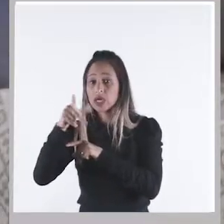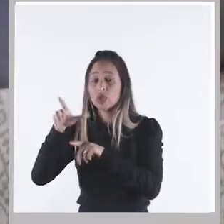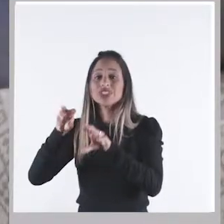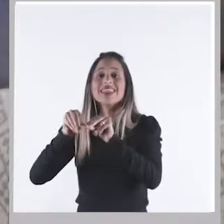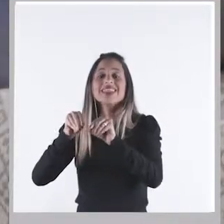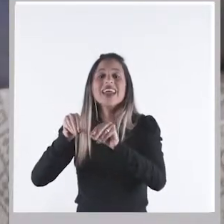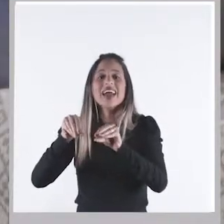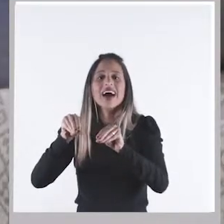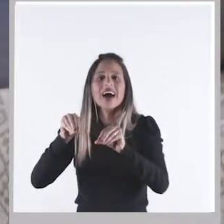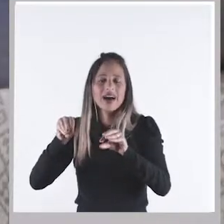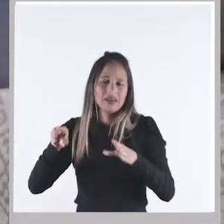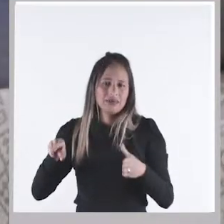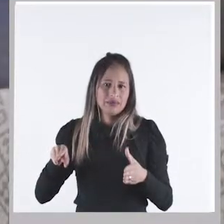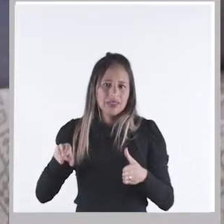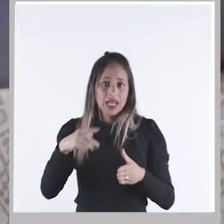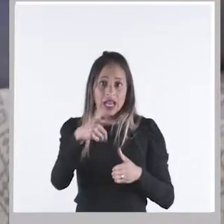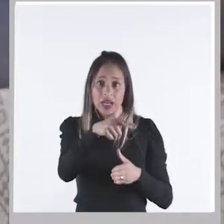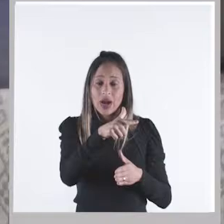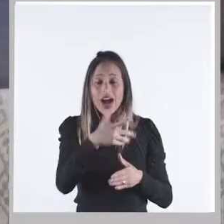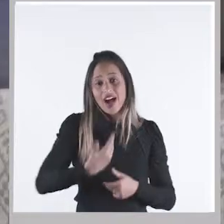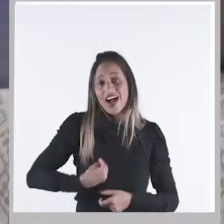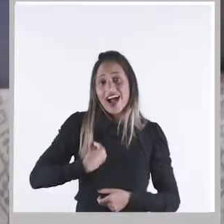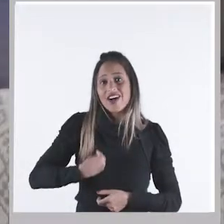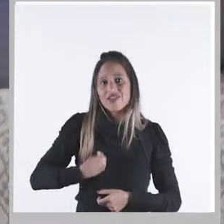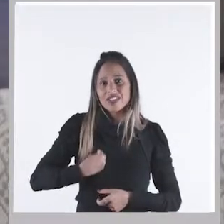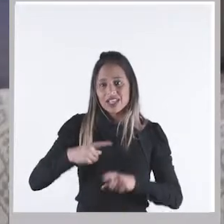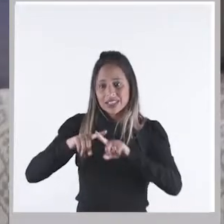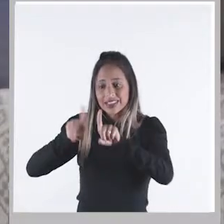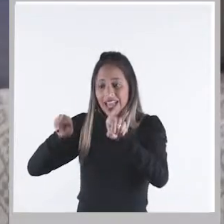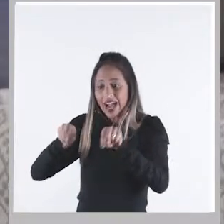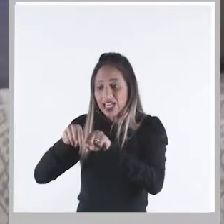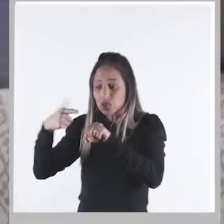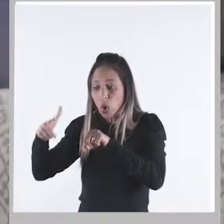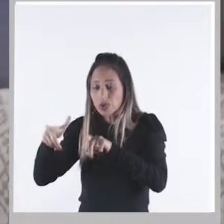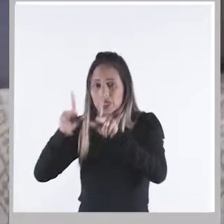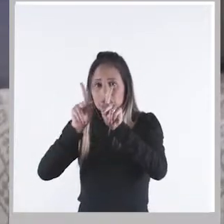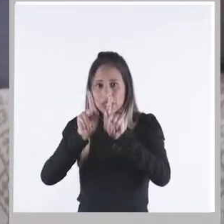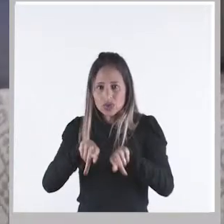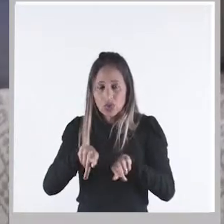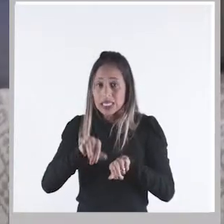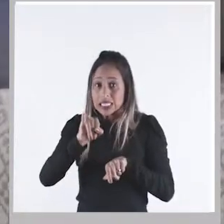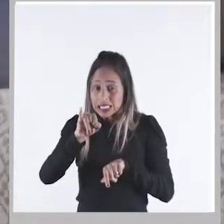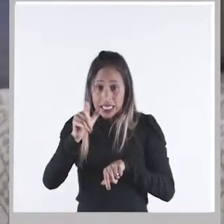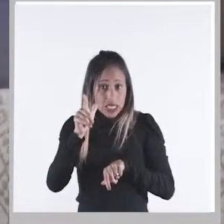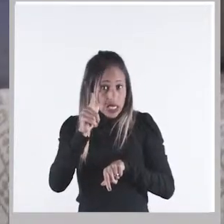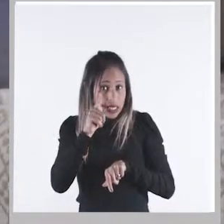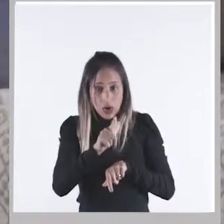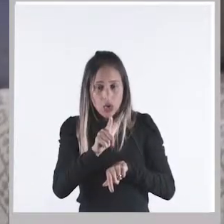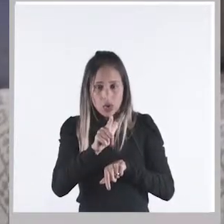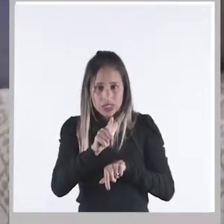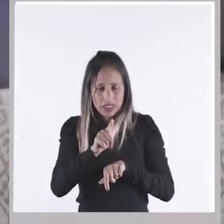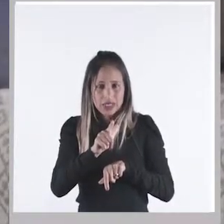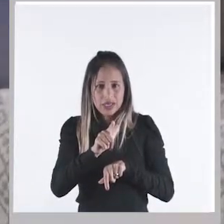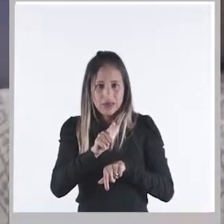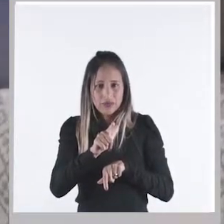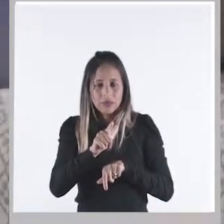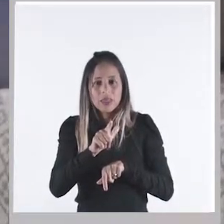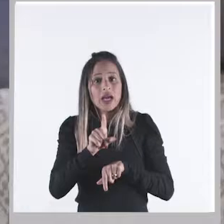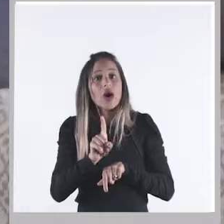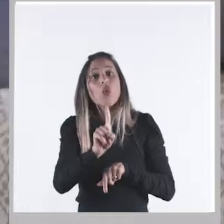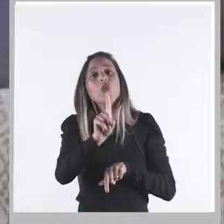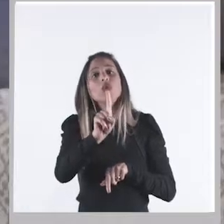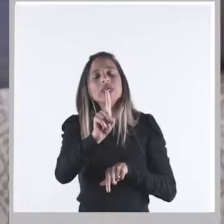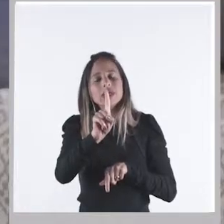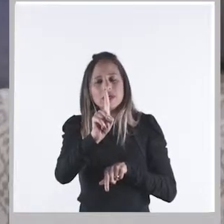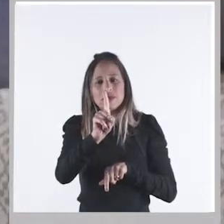Ele era um meeiro, né? Ele trabalhou a vida inteira em terra de outras pessoas. Quando ele não conseguia terra para plantar, e era a única coisa que ele